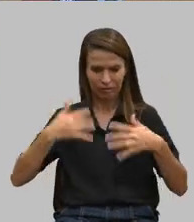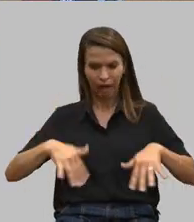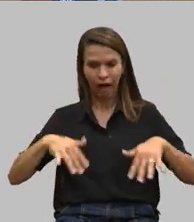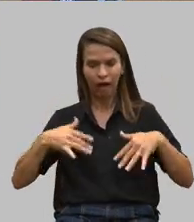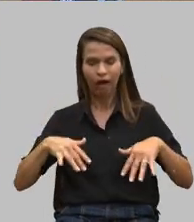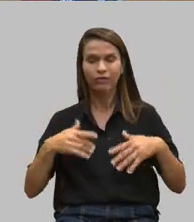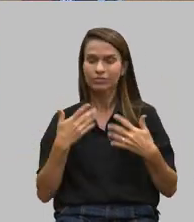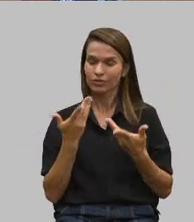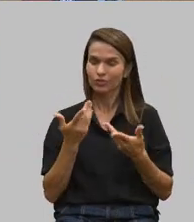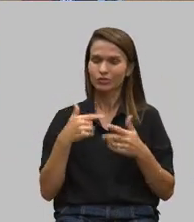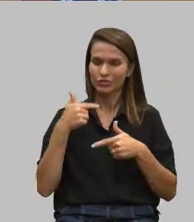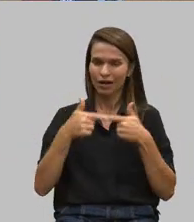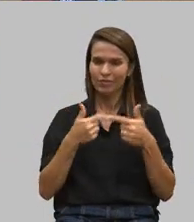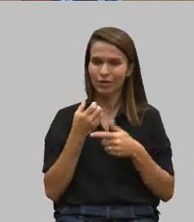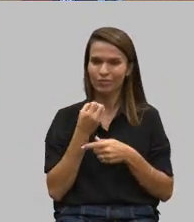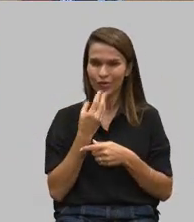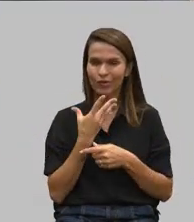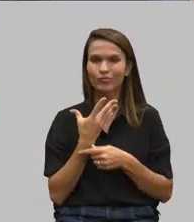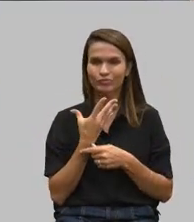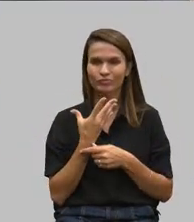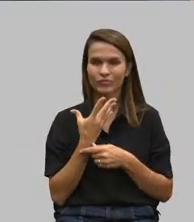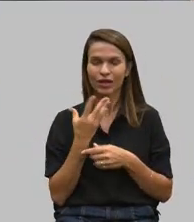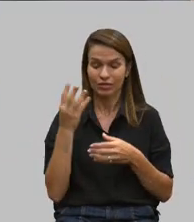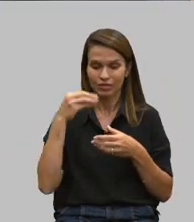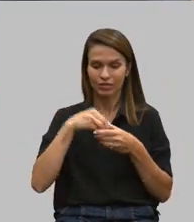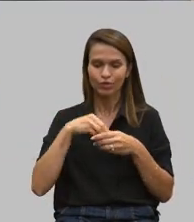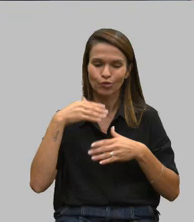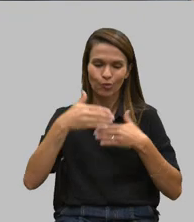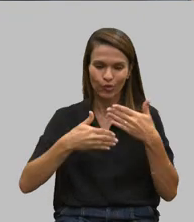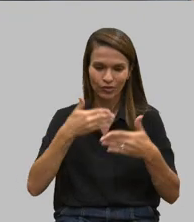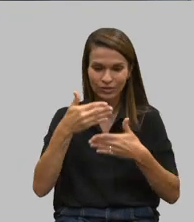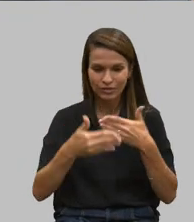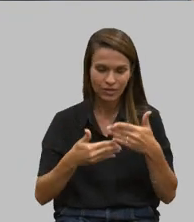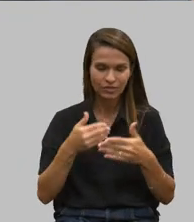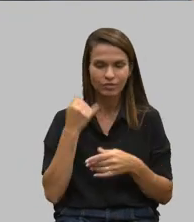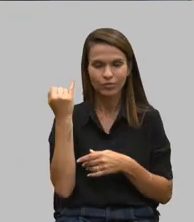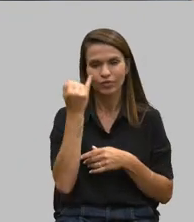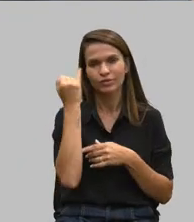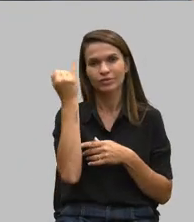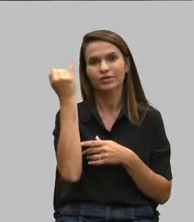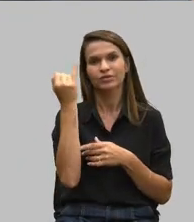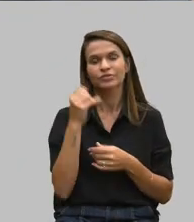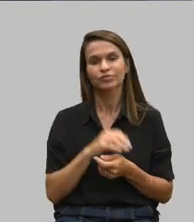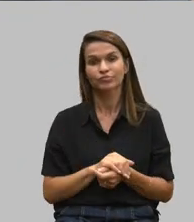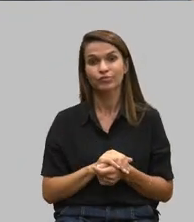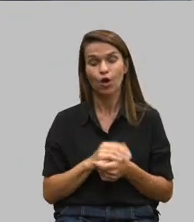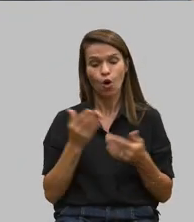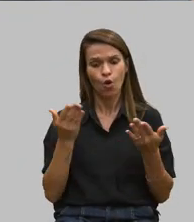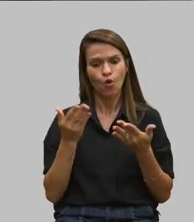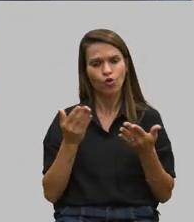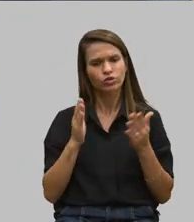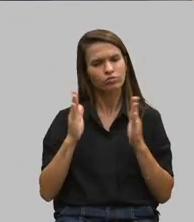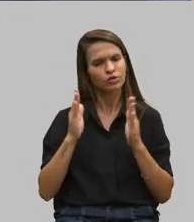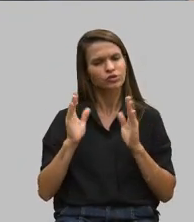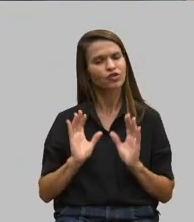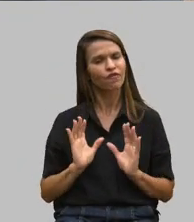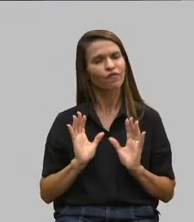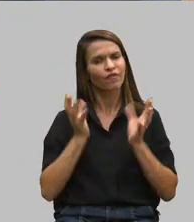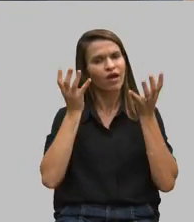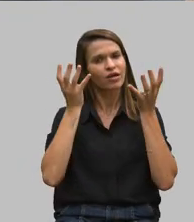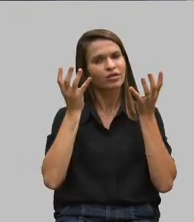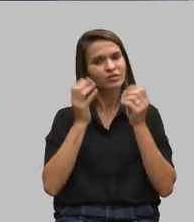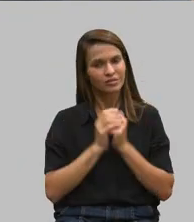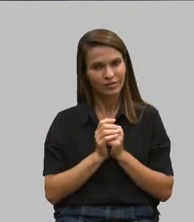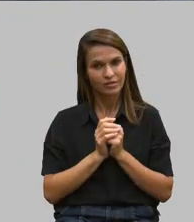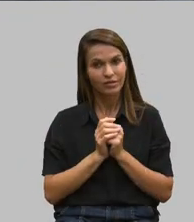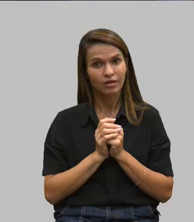Mas isso faz parte do processo acho que é importante a gente também ter esses momentos mas hoje aqui é um momento muito de celebração então eu sei que nós